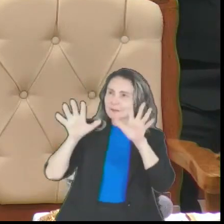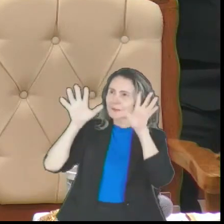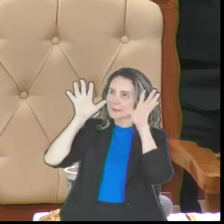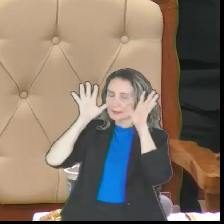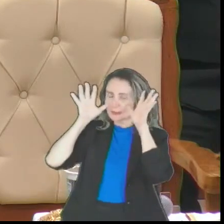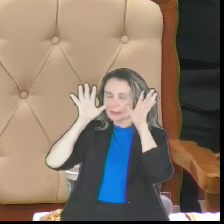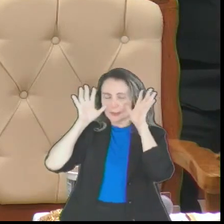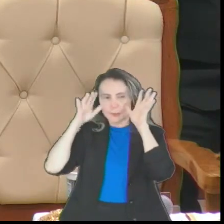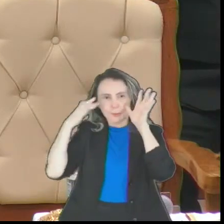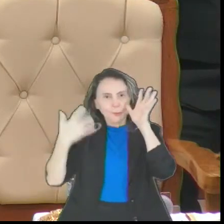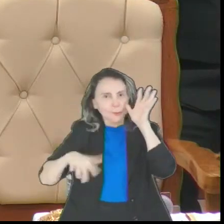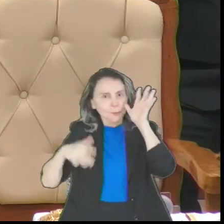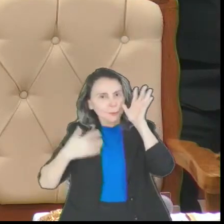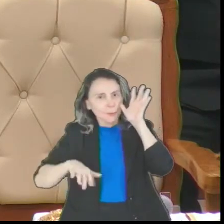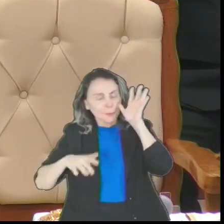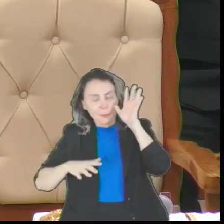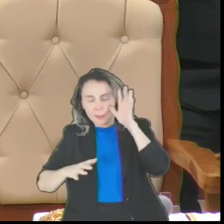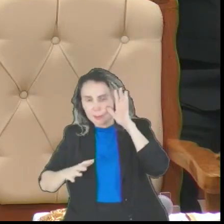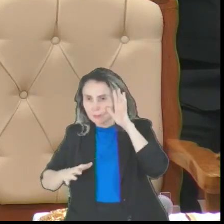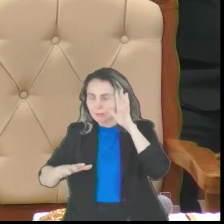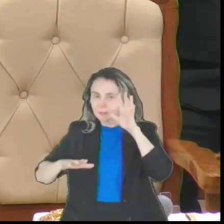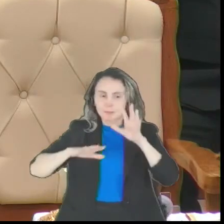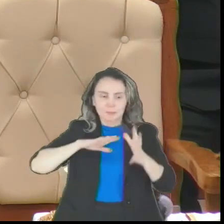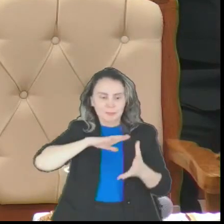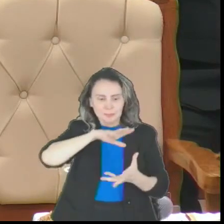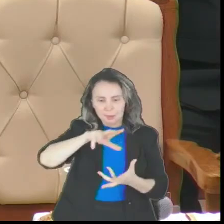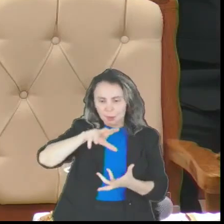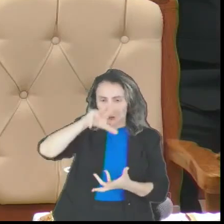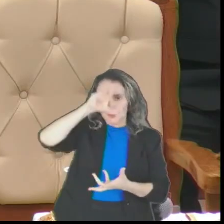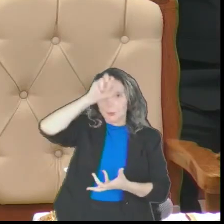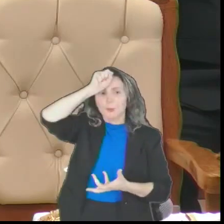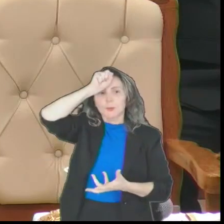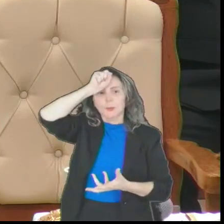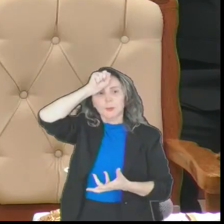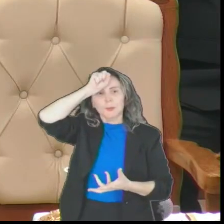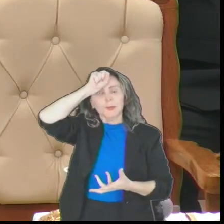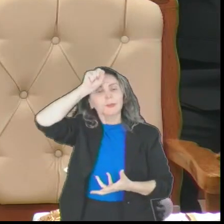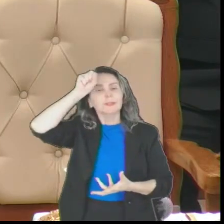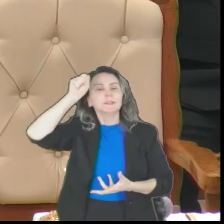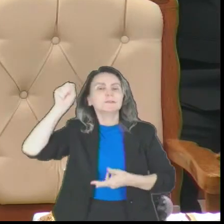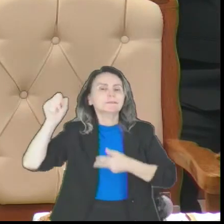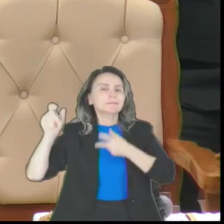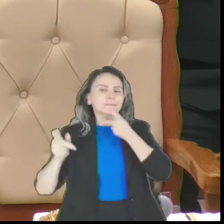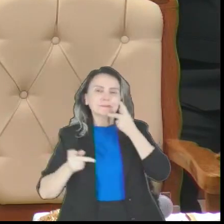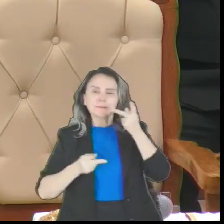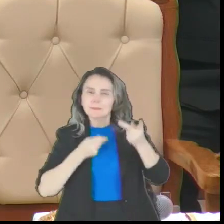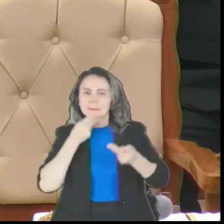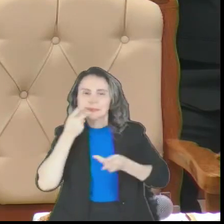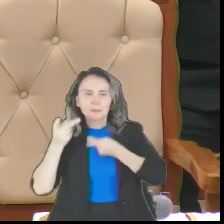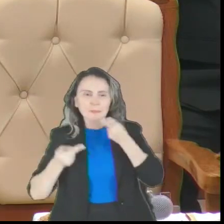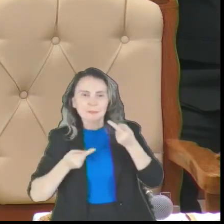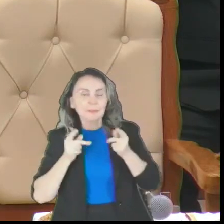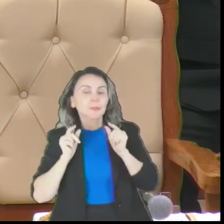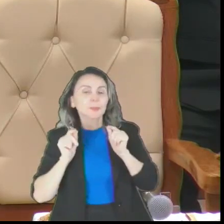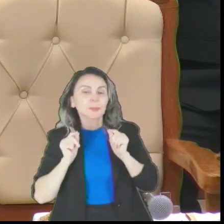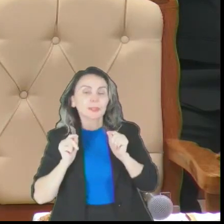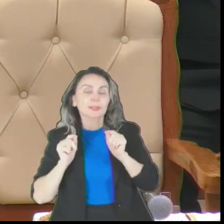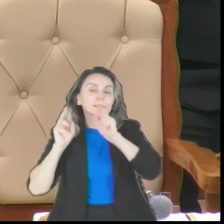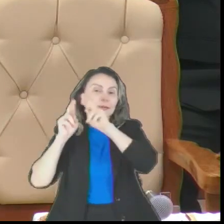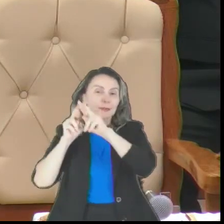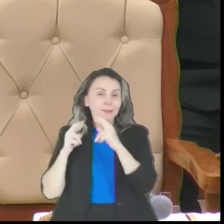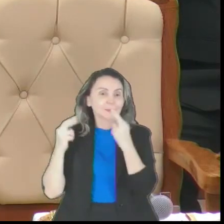Uma visão transcendental. Ele vai falar justamente de um reino